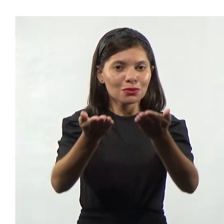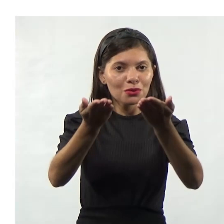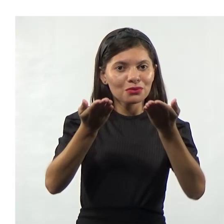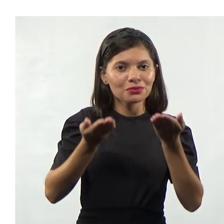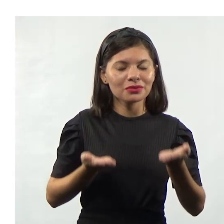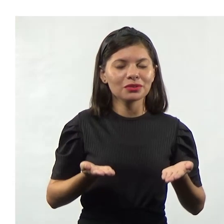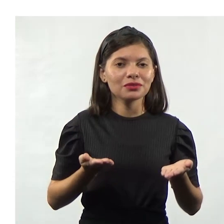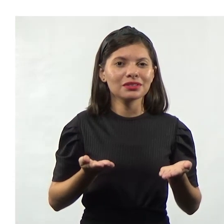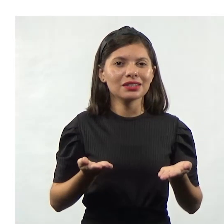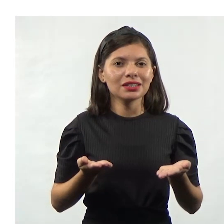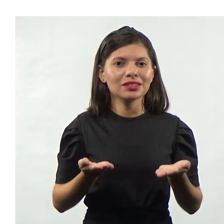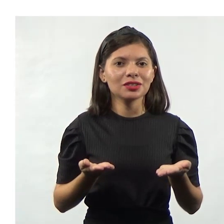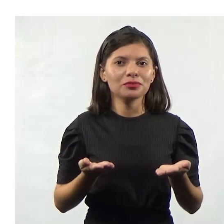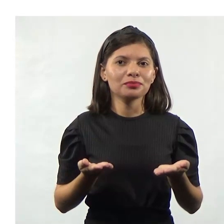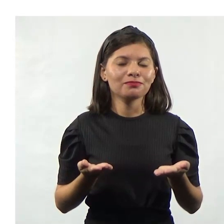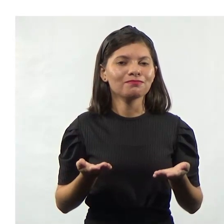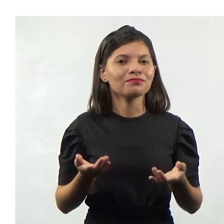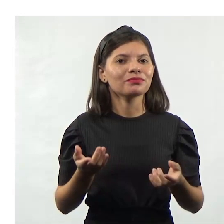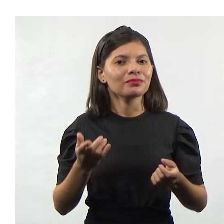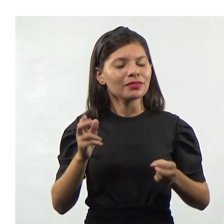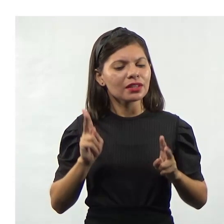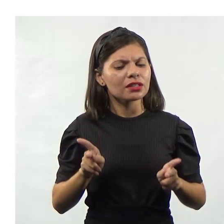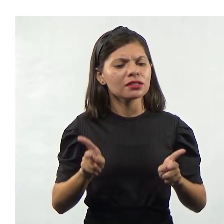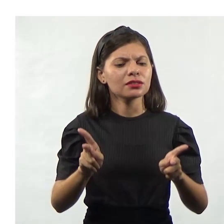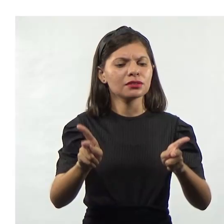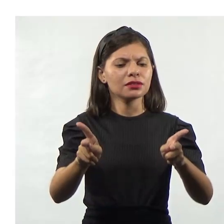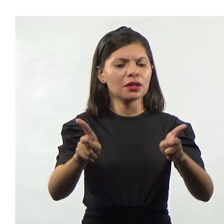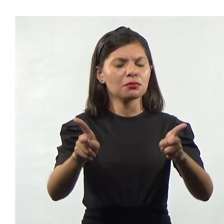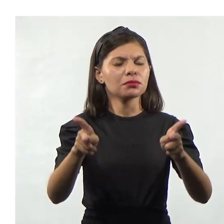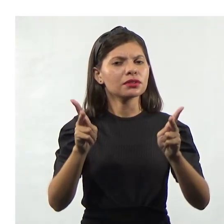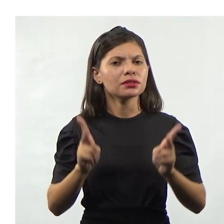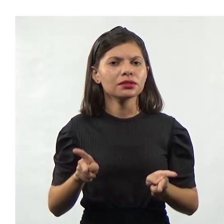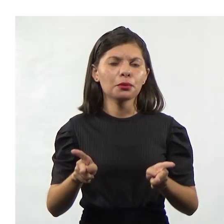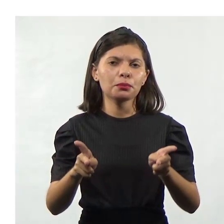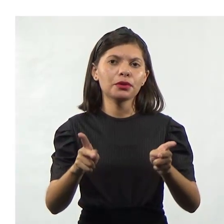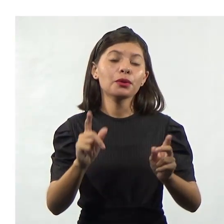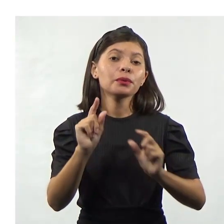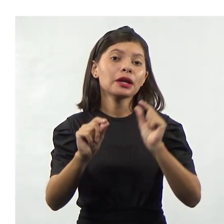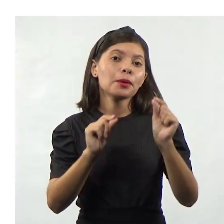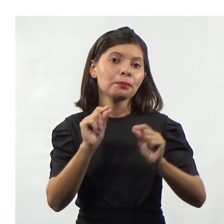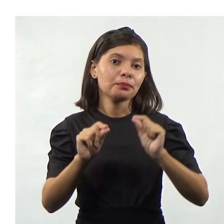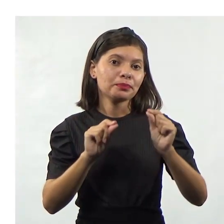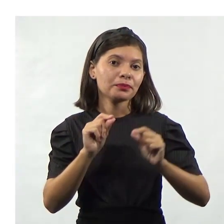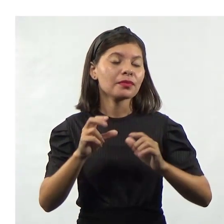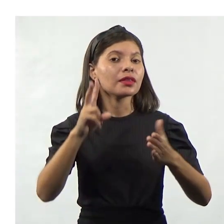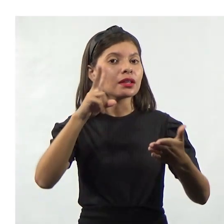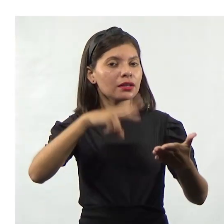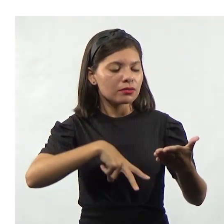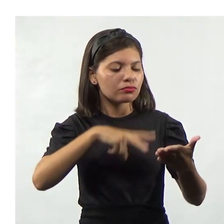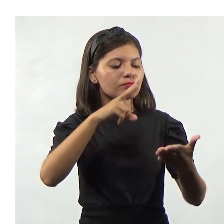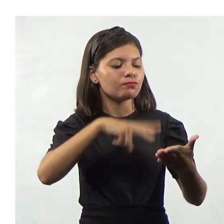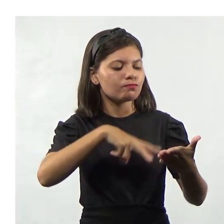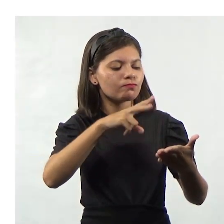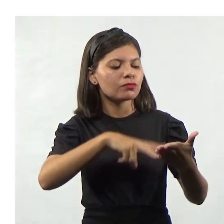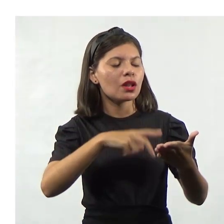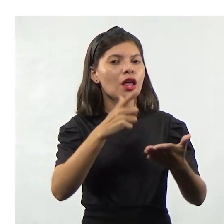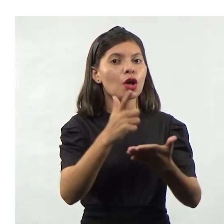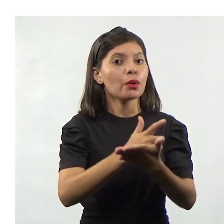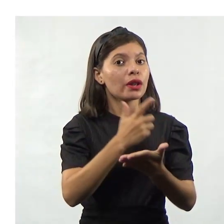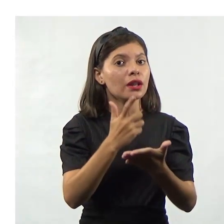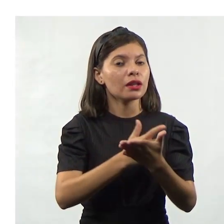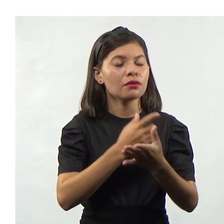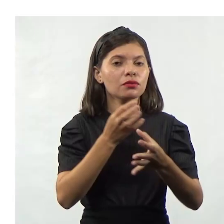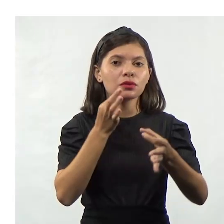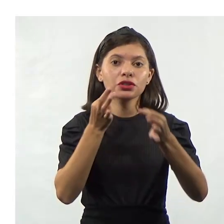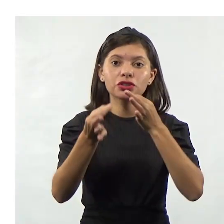aqui eu tô convidando vocês, batendo sempre na mesma tecla. Vamos ler